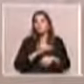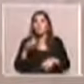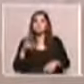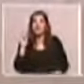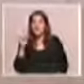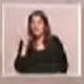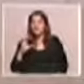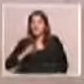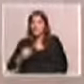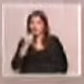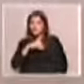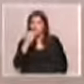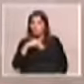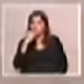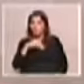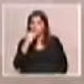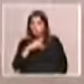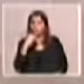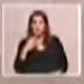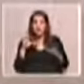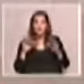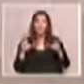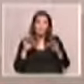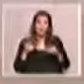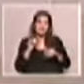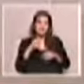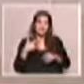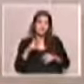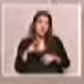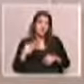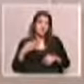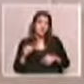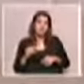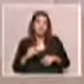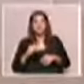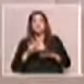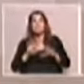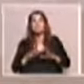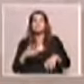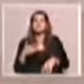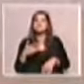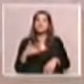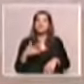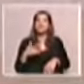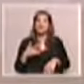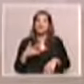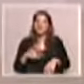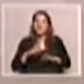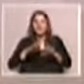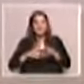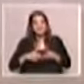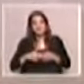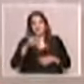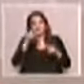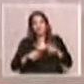dos anos de um alimento rico em gordura saturada. Mas eu queria sempre, não fazendo... É preciso sempre lembrar